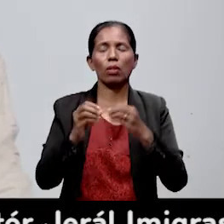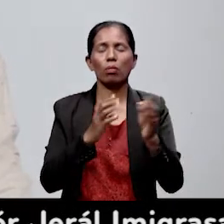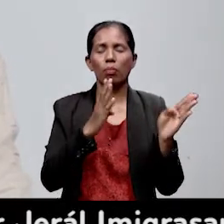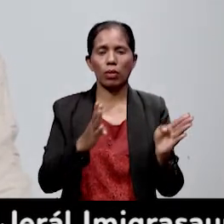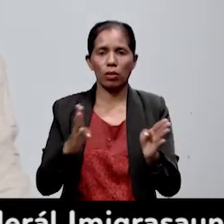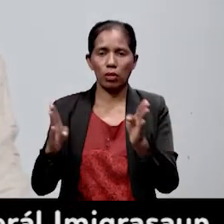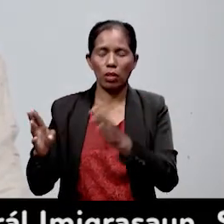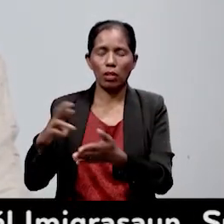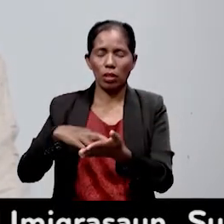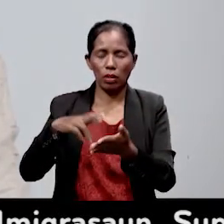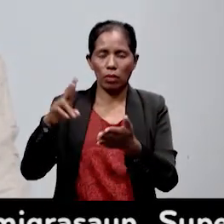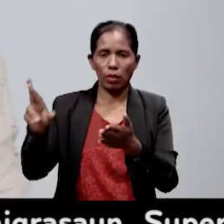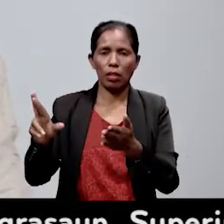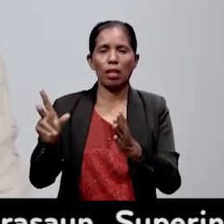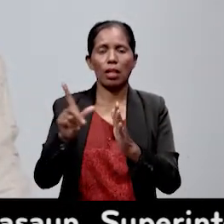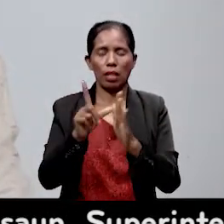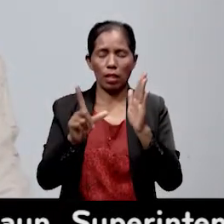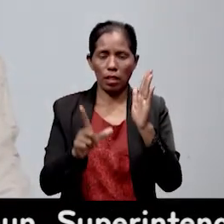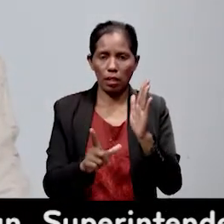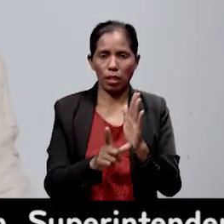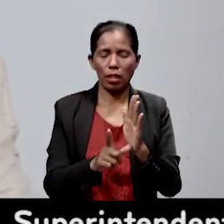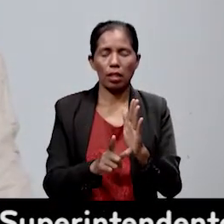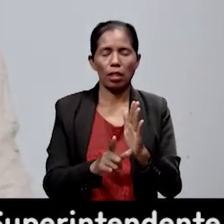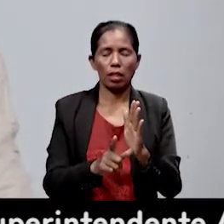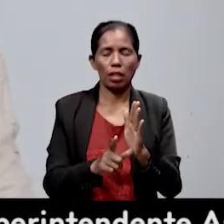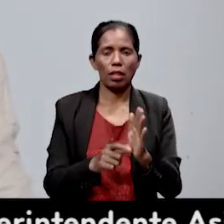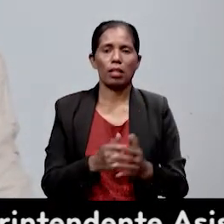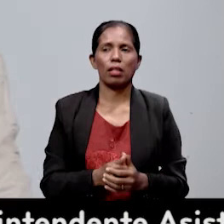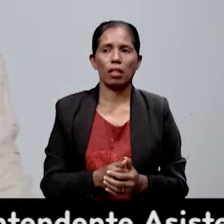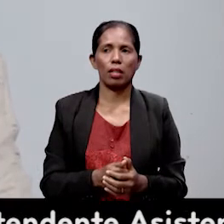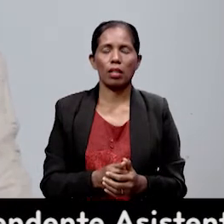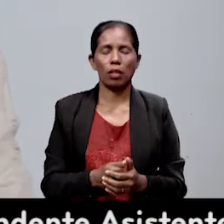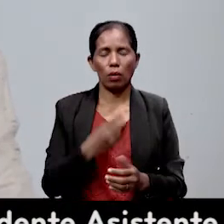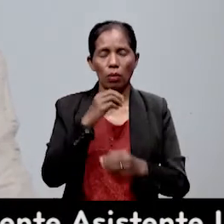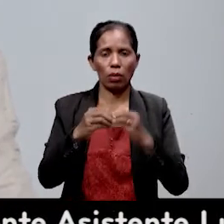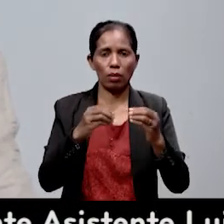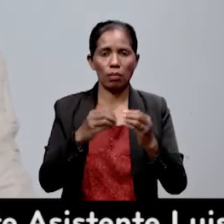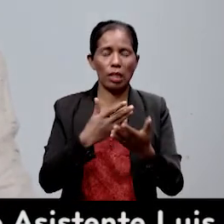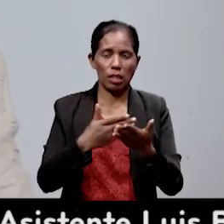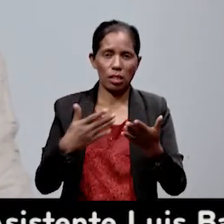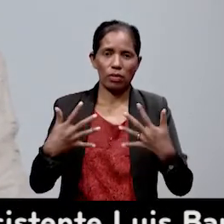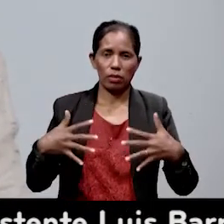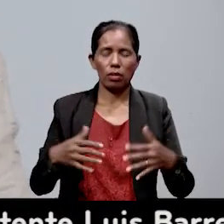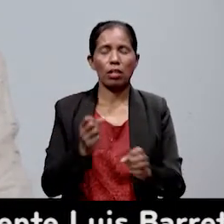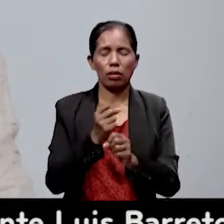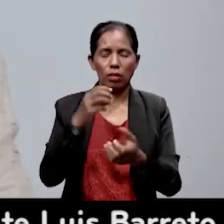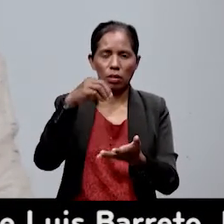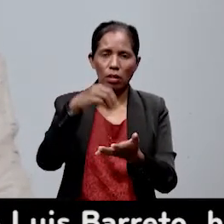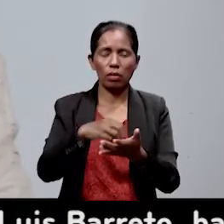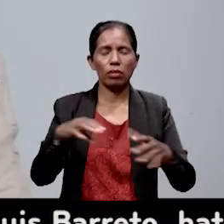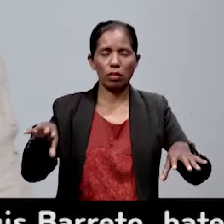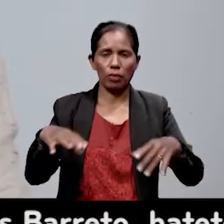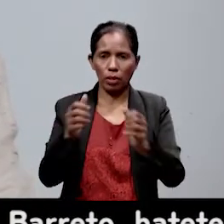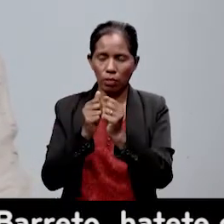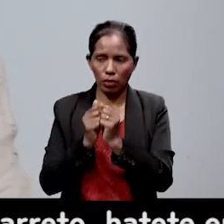de ratificação do tratado refere, tratado CTBT, né, no mostra a explorar a cooperação na